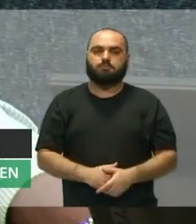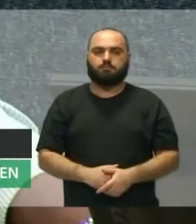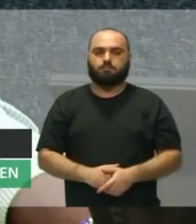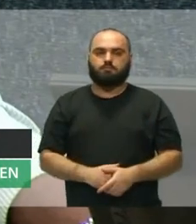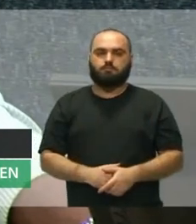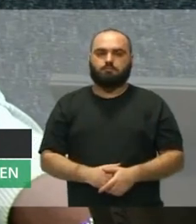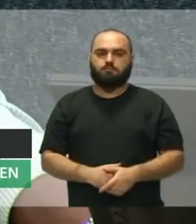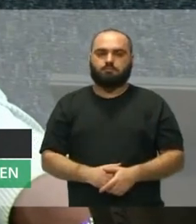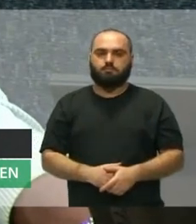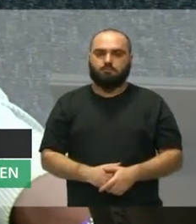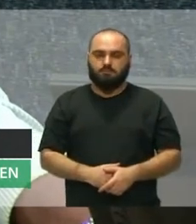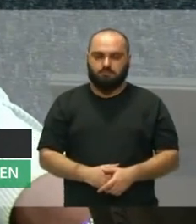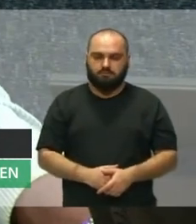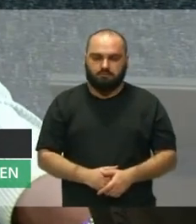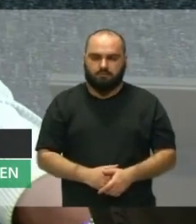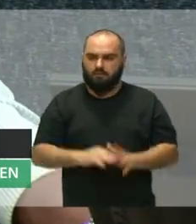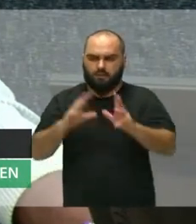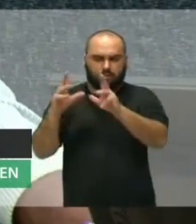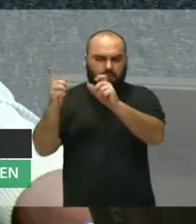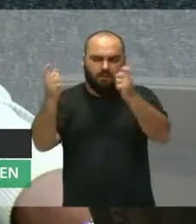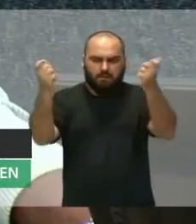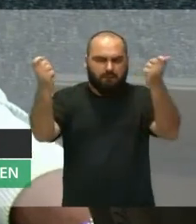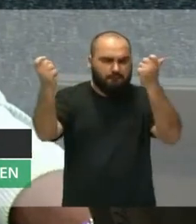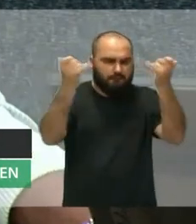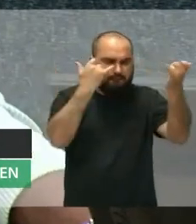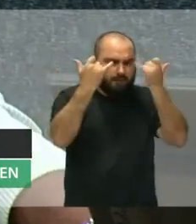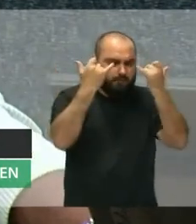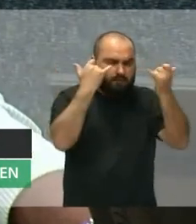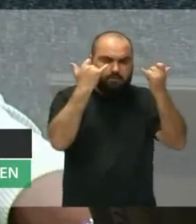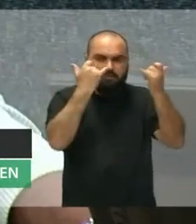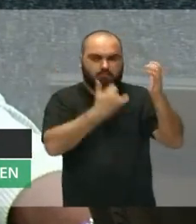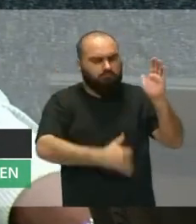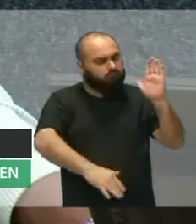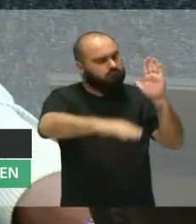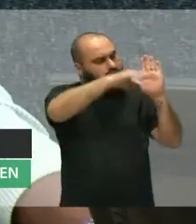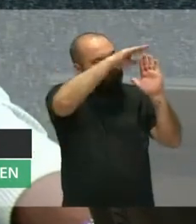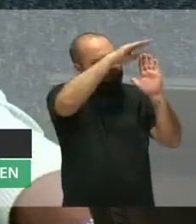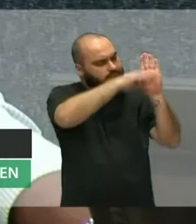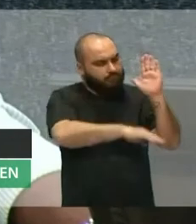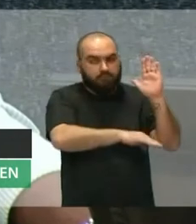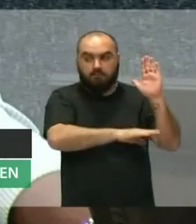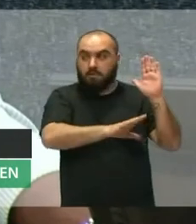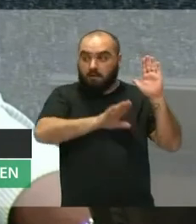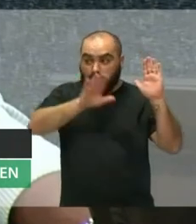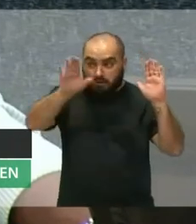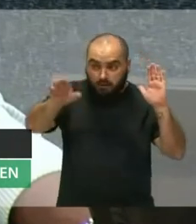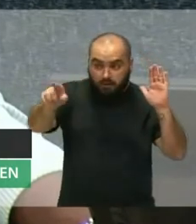a essas informações, a essa pauta. Dizer, irmã, que